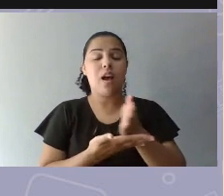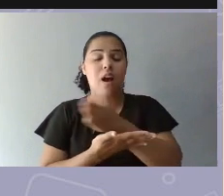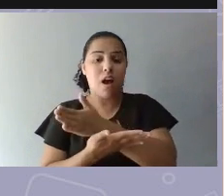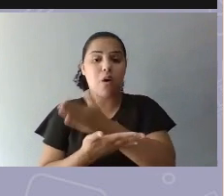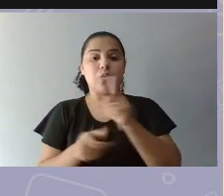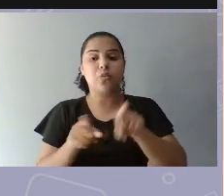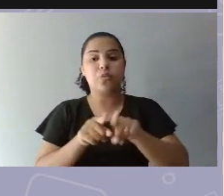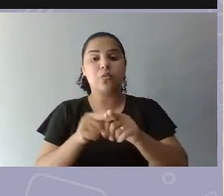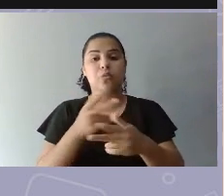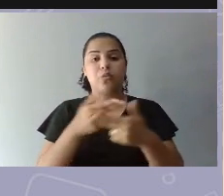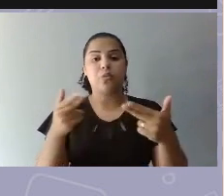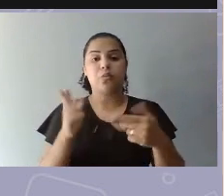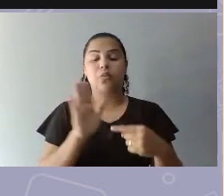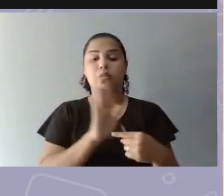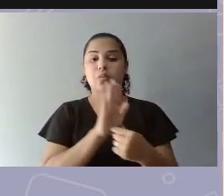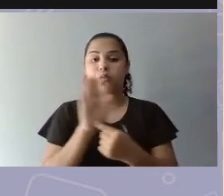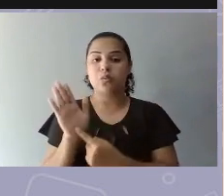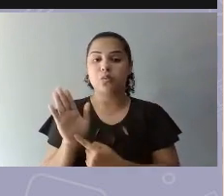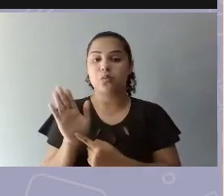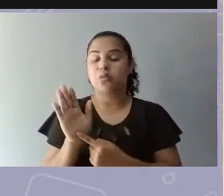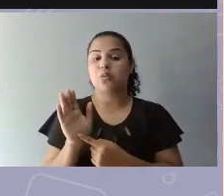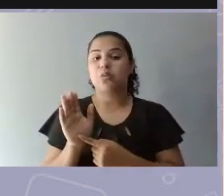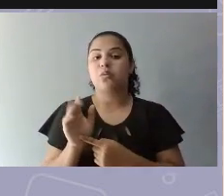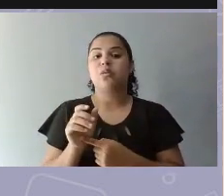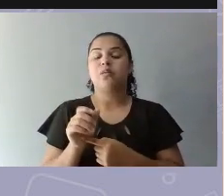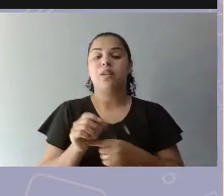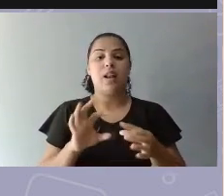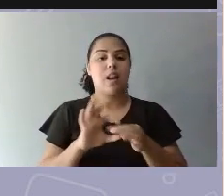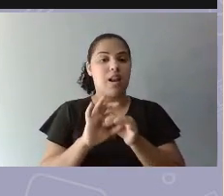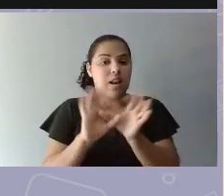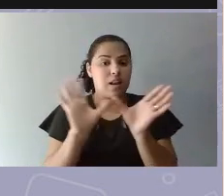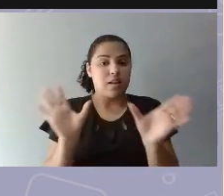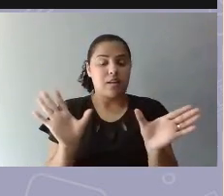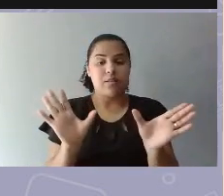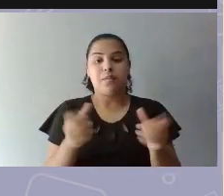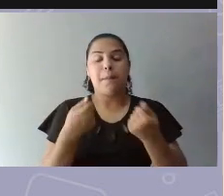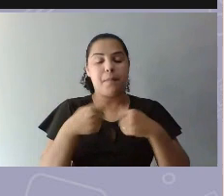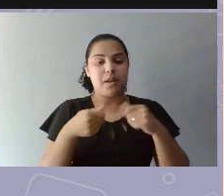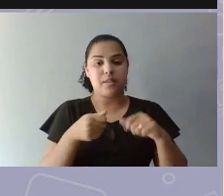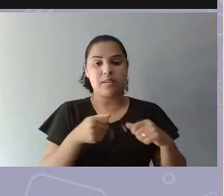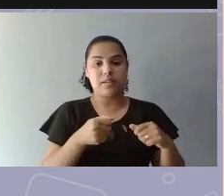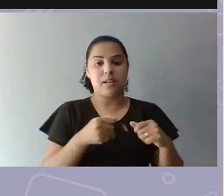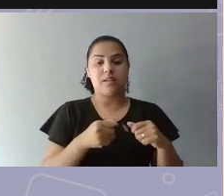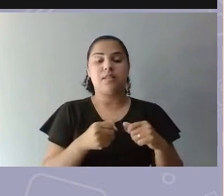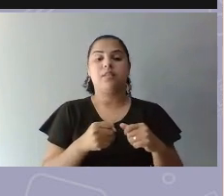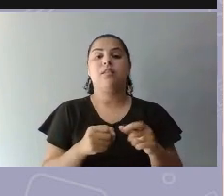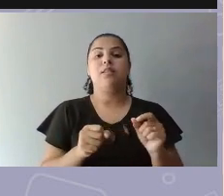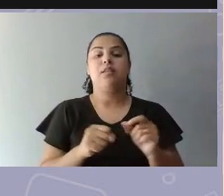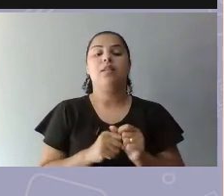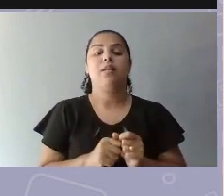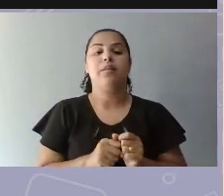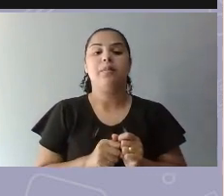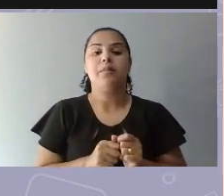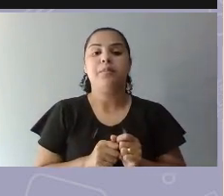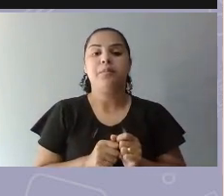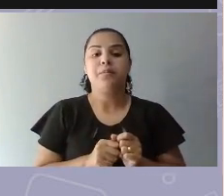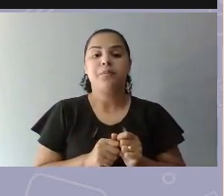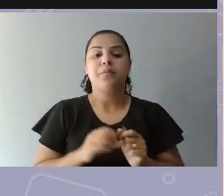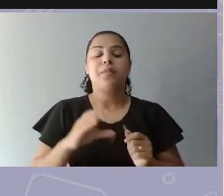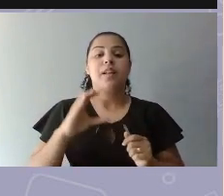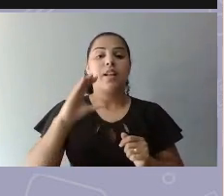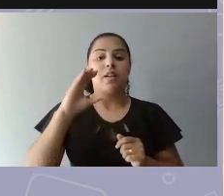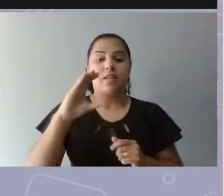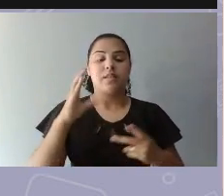e ficam lá esses ATPs disponíveis para quando as células necessitarem de energia ok então letra C